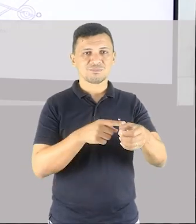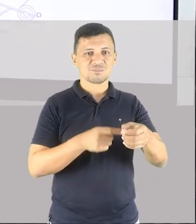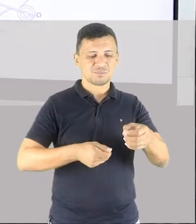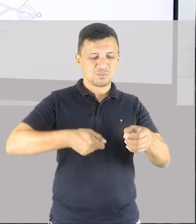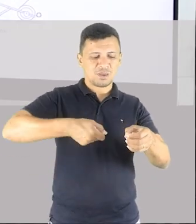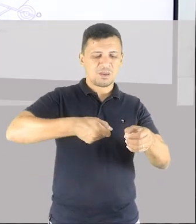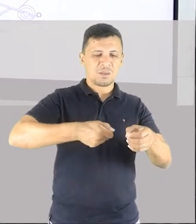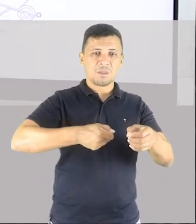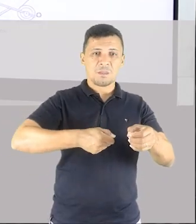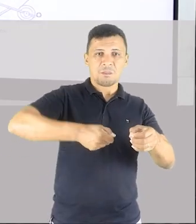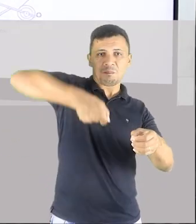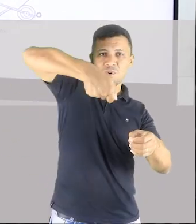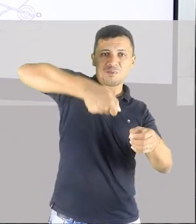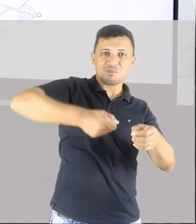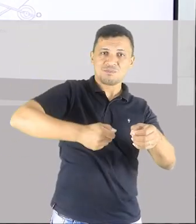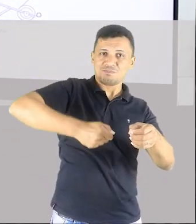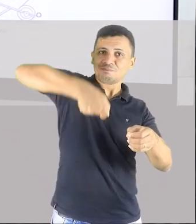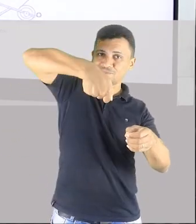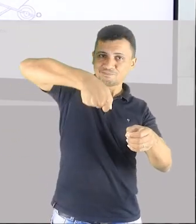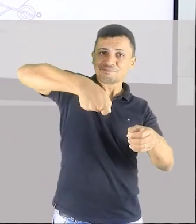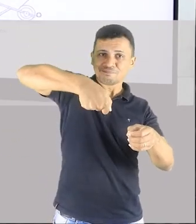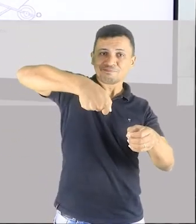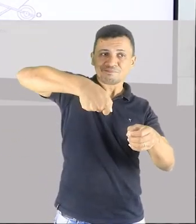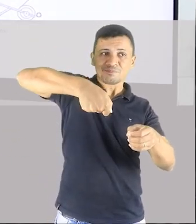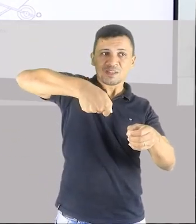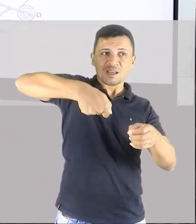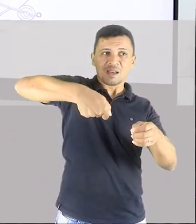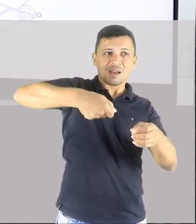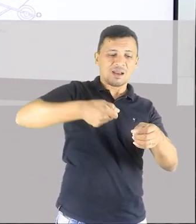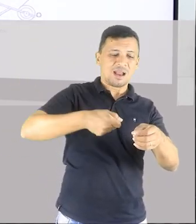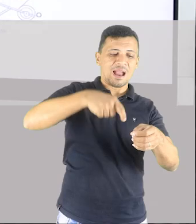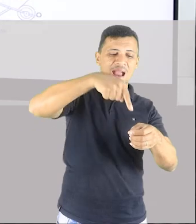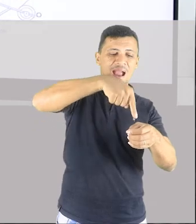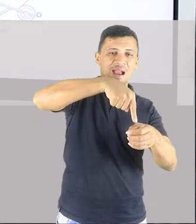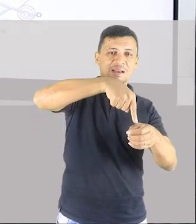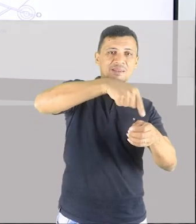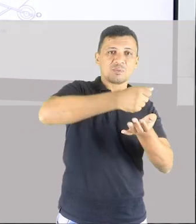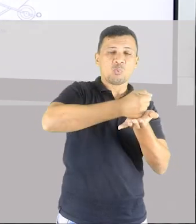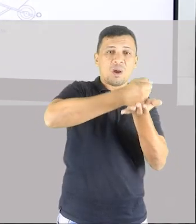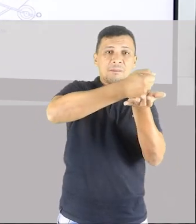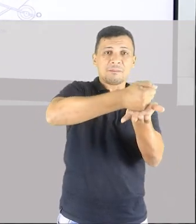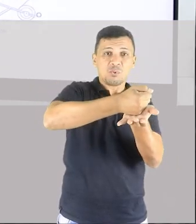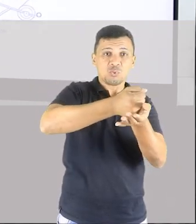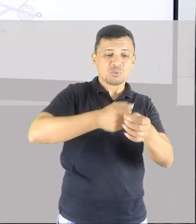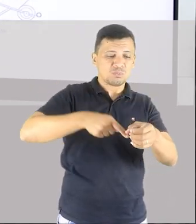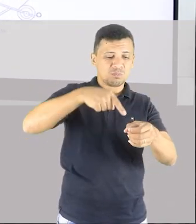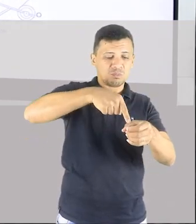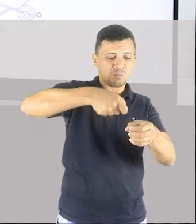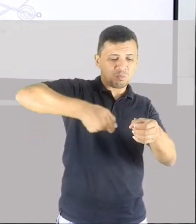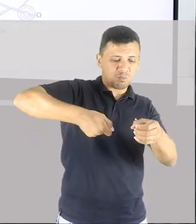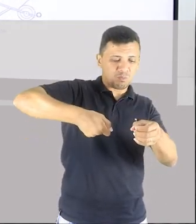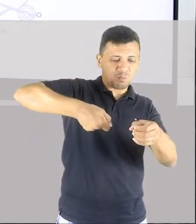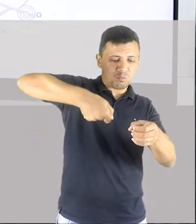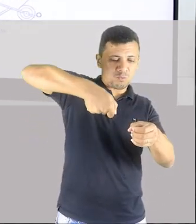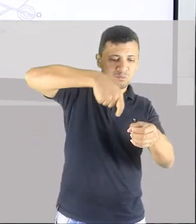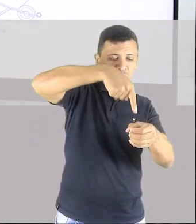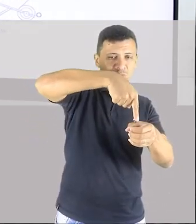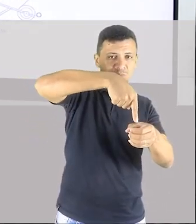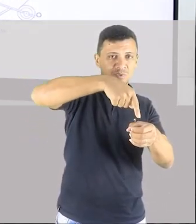abridor de garrafas, tá? Aqui é o ponto de apoio, em cima, onde pega na tampa, é o ponto de